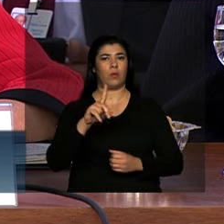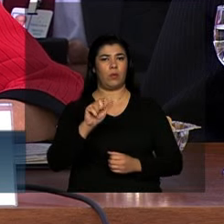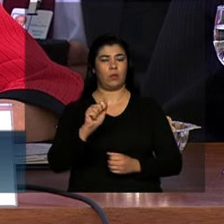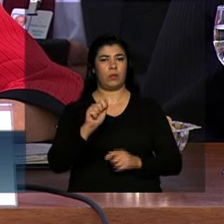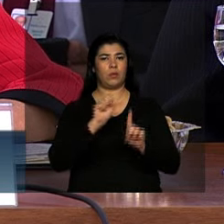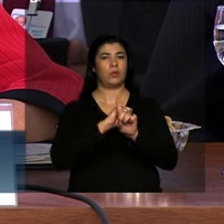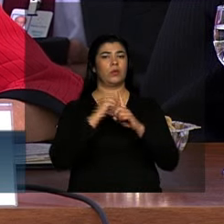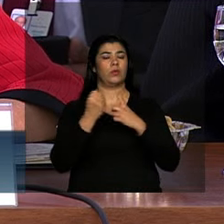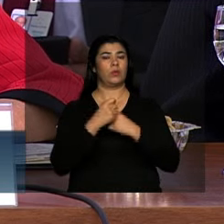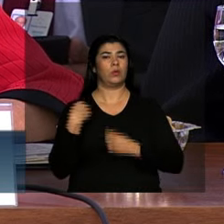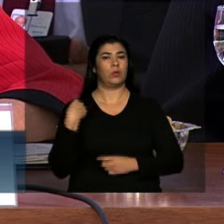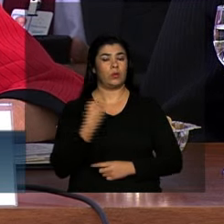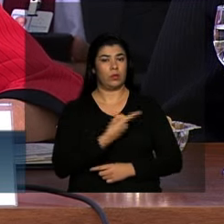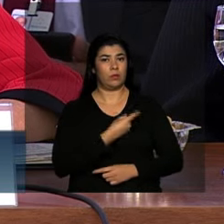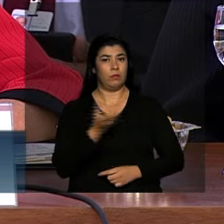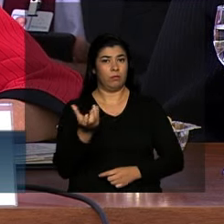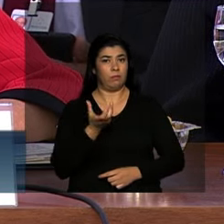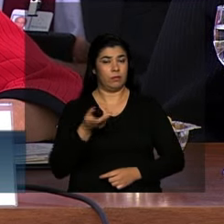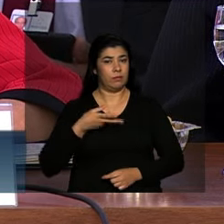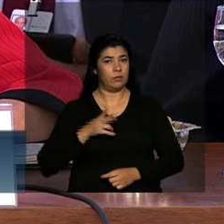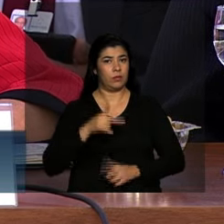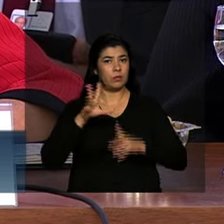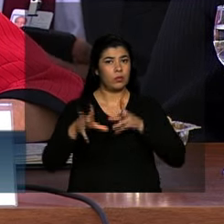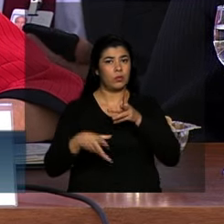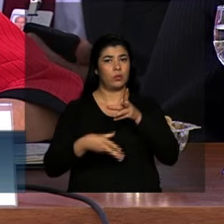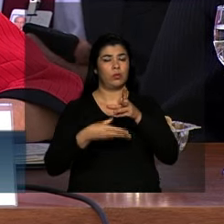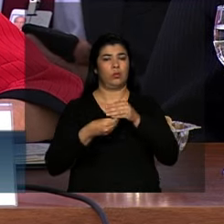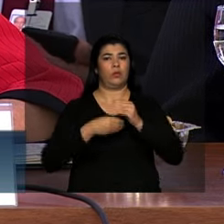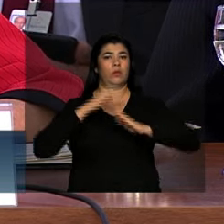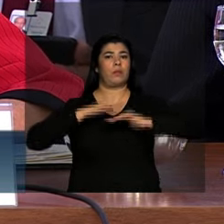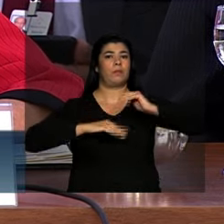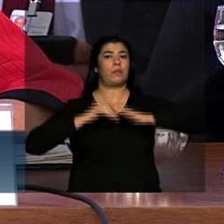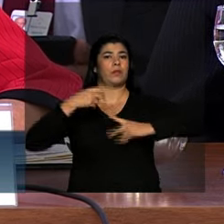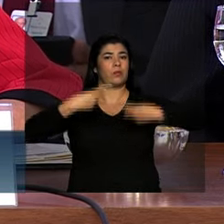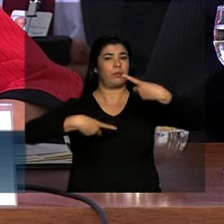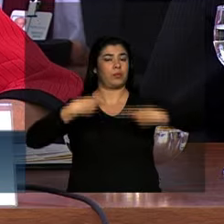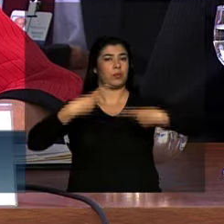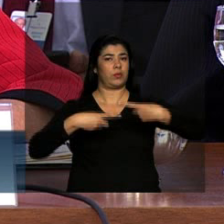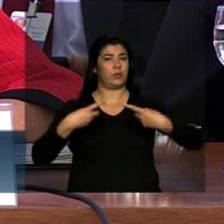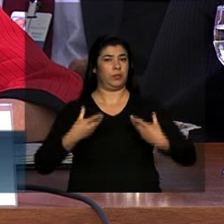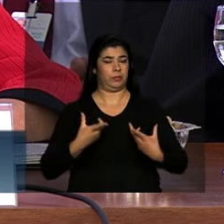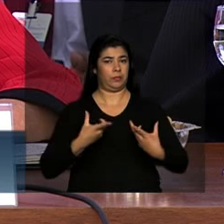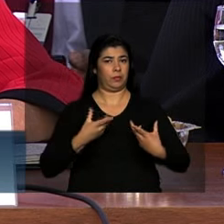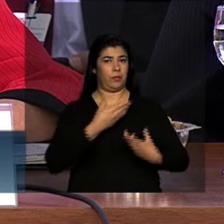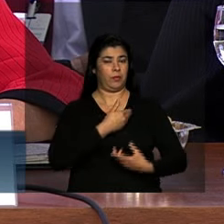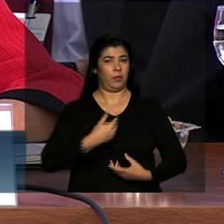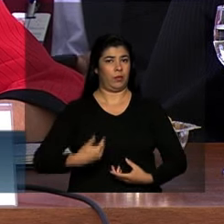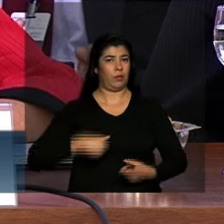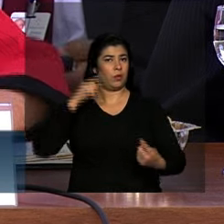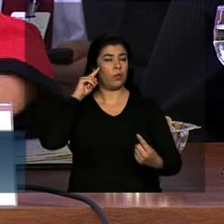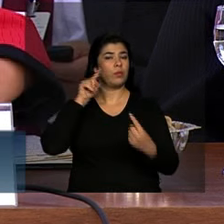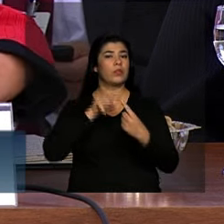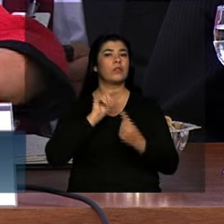sempre procurar incluí-las em nossas políticas públicas, com o objetivo